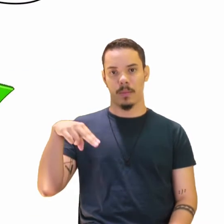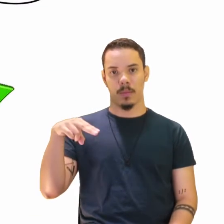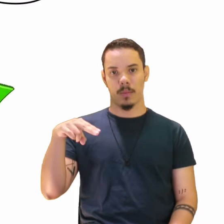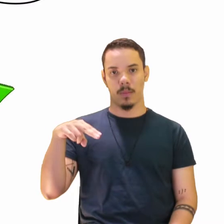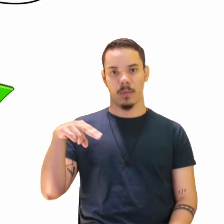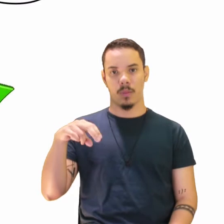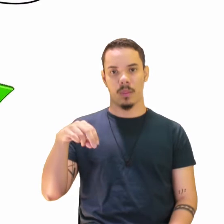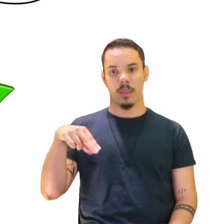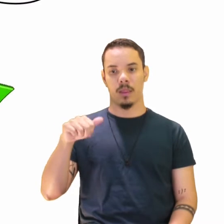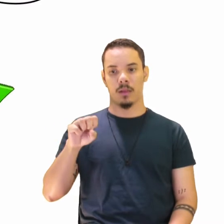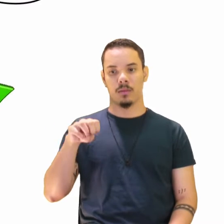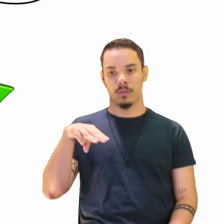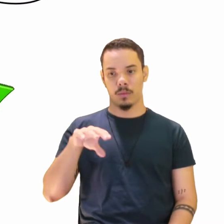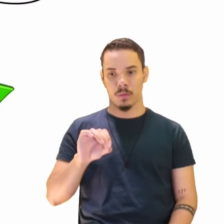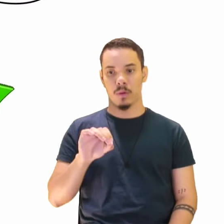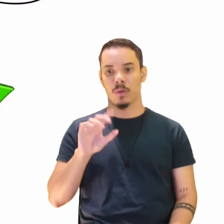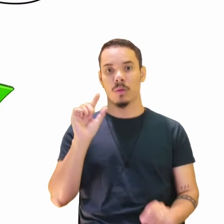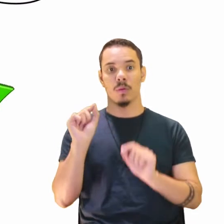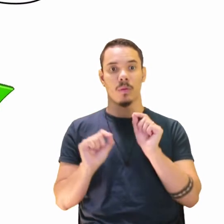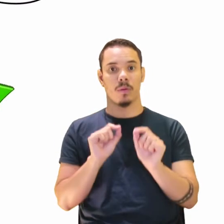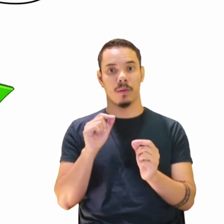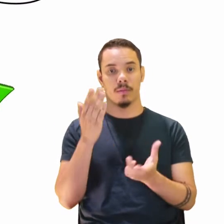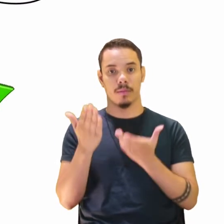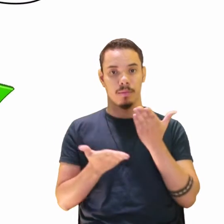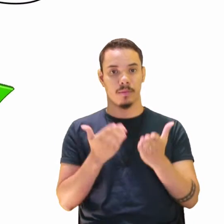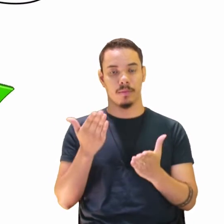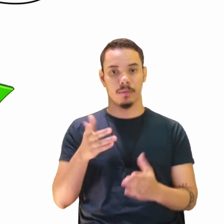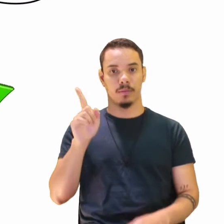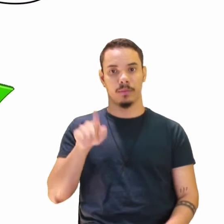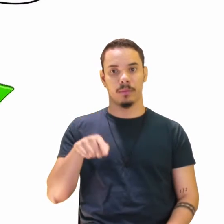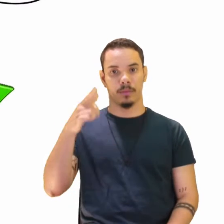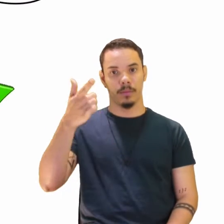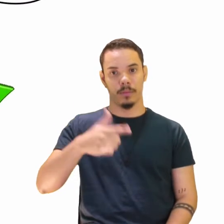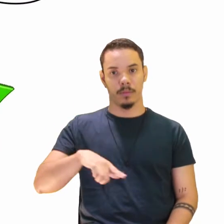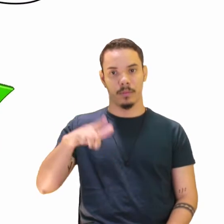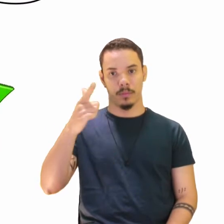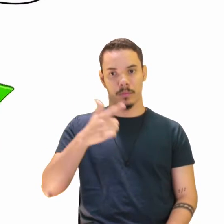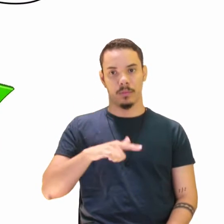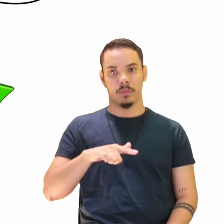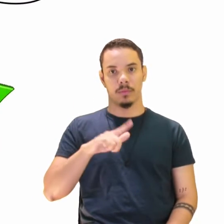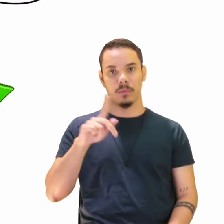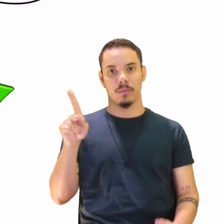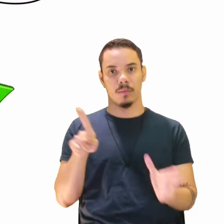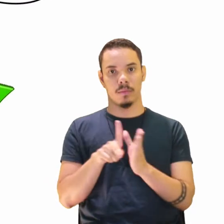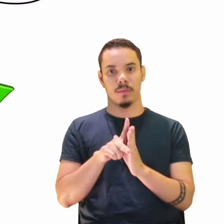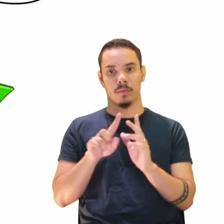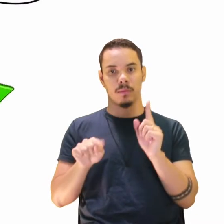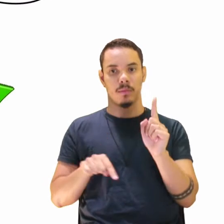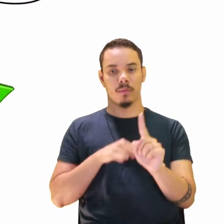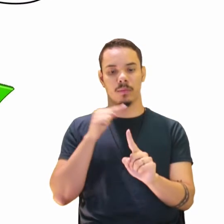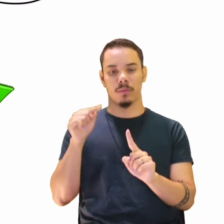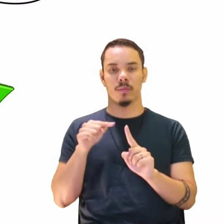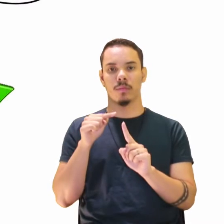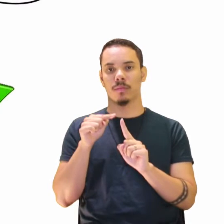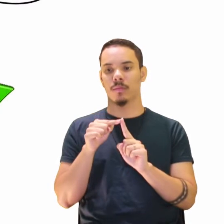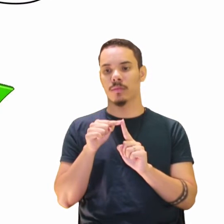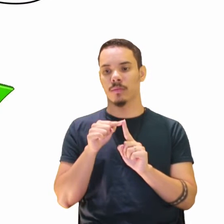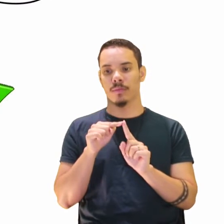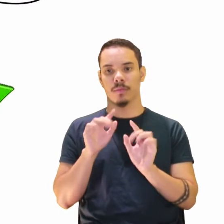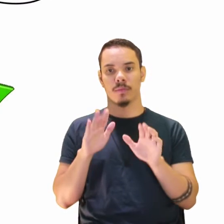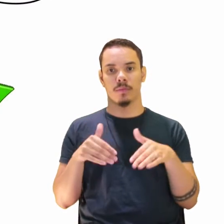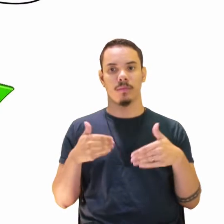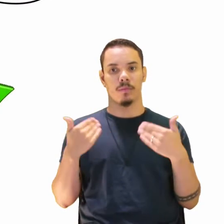no pleonasmo? Trata-se de uma repetição com o objetivo, qual é o objetivo dele?